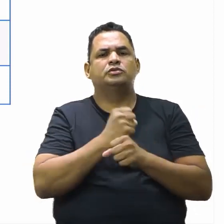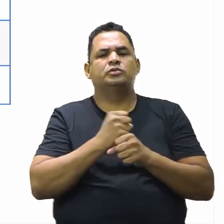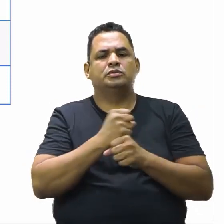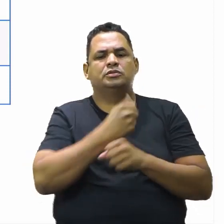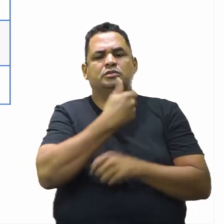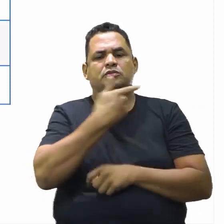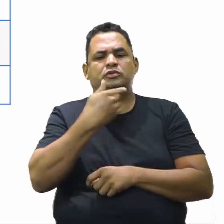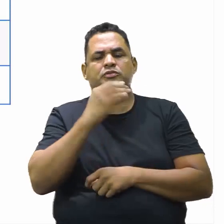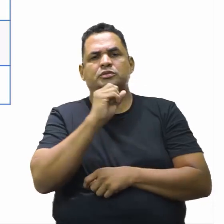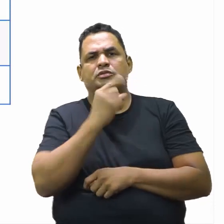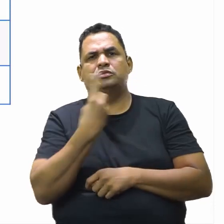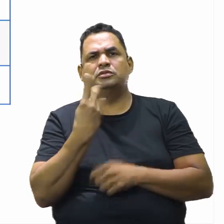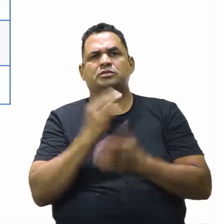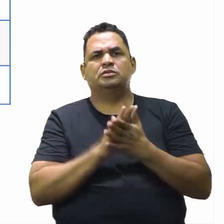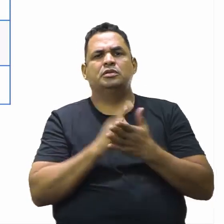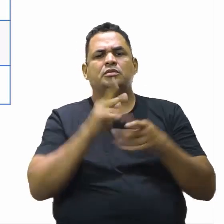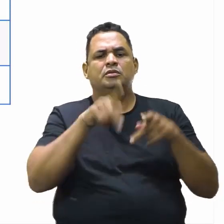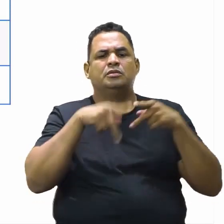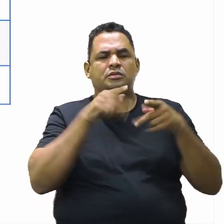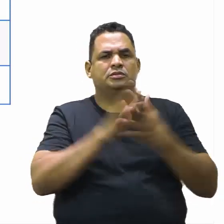Rondônia é de